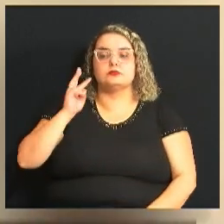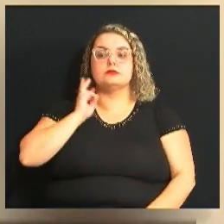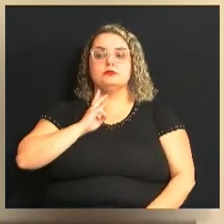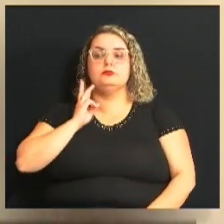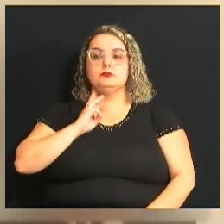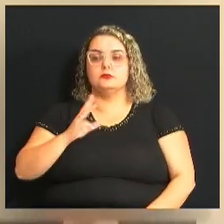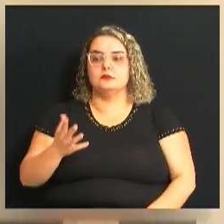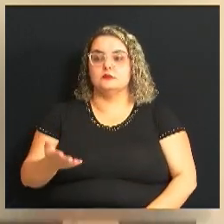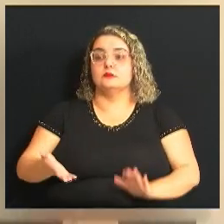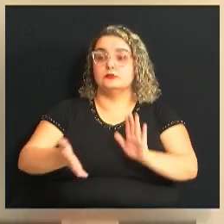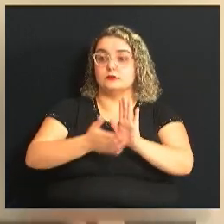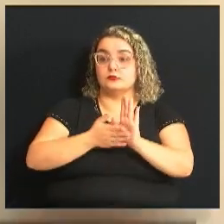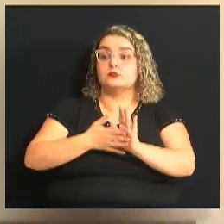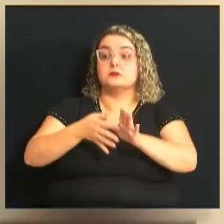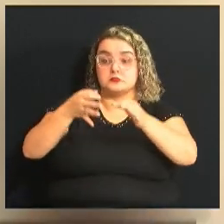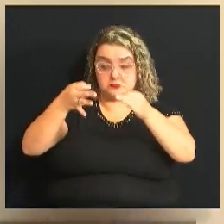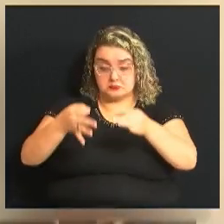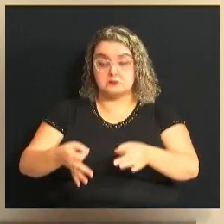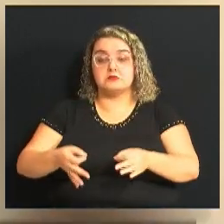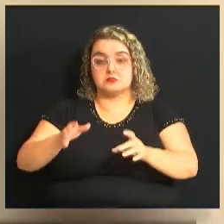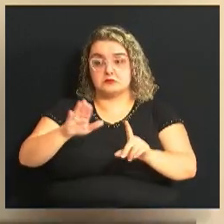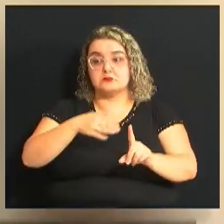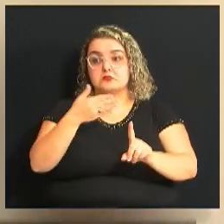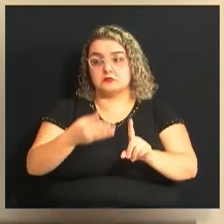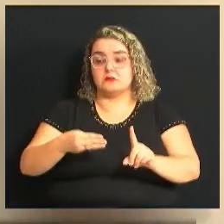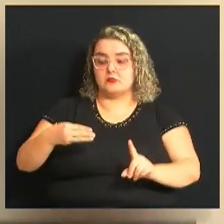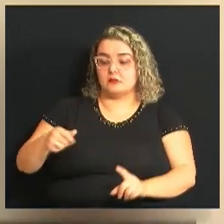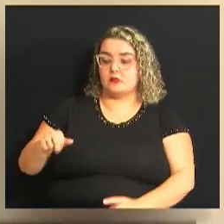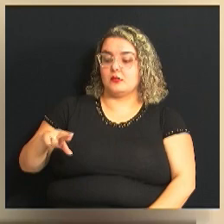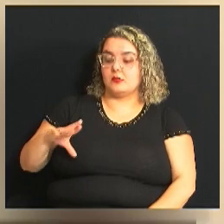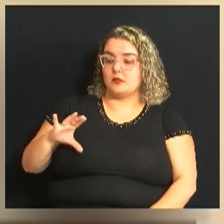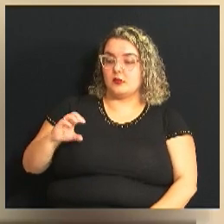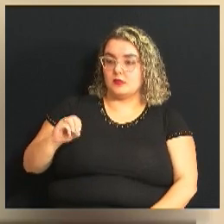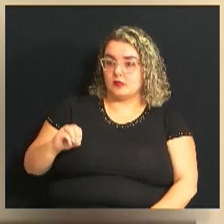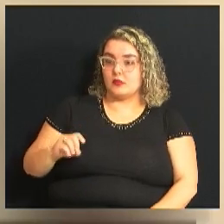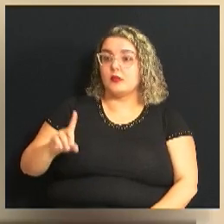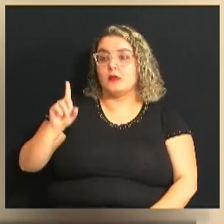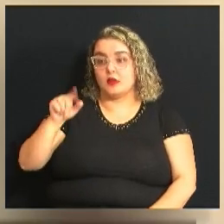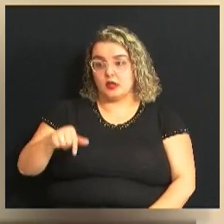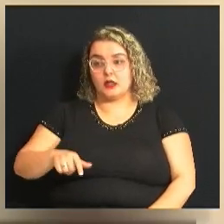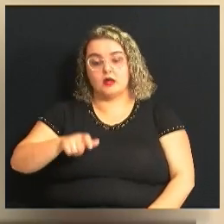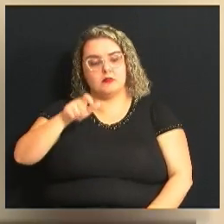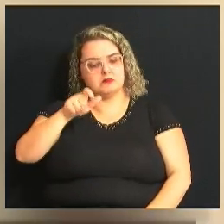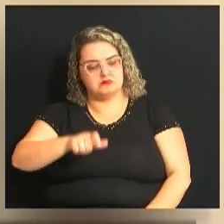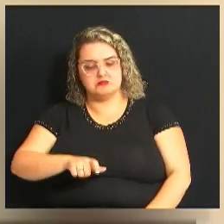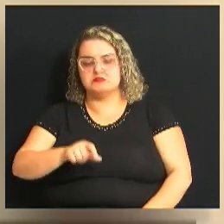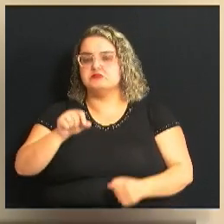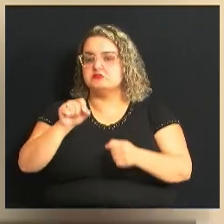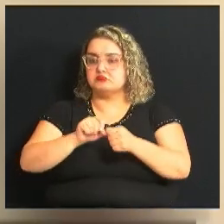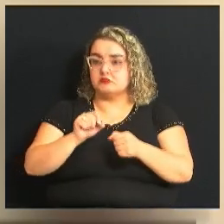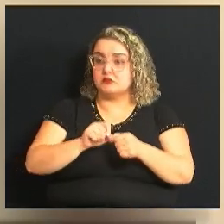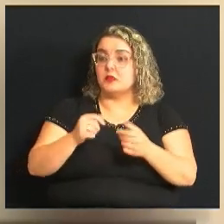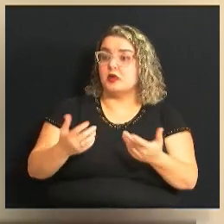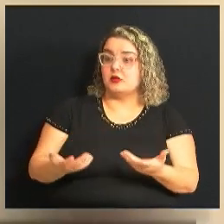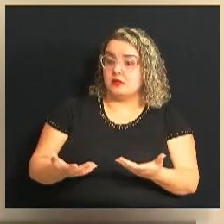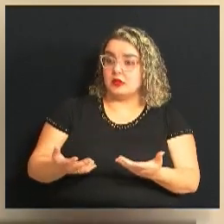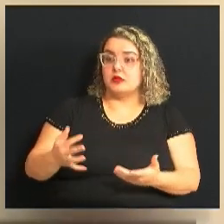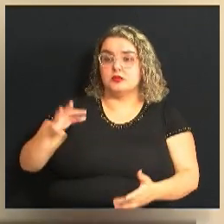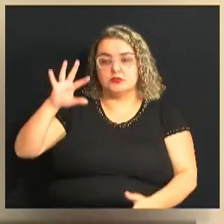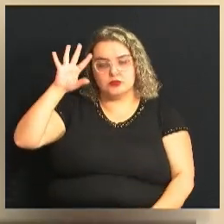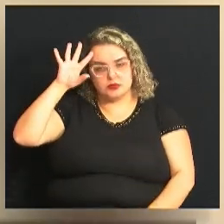pela justa homenagem ao Márcio, que é essa pessoa que faz aí do seu